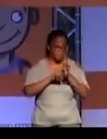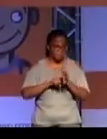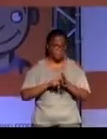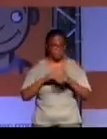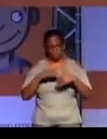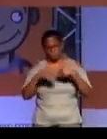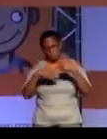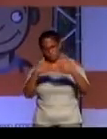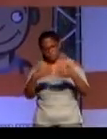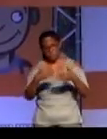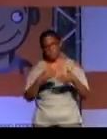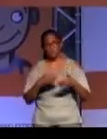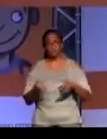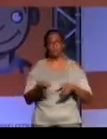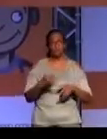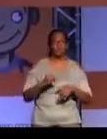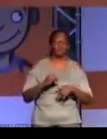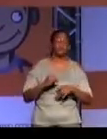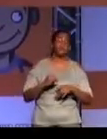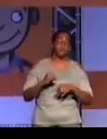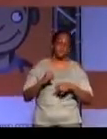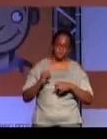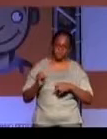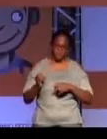inovação tecnológica são